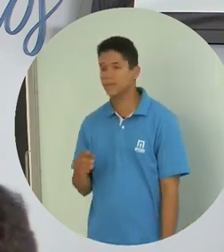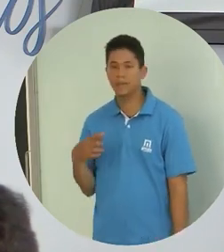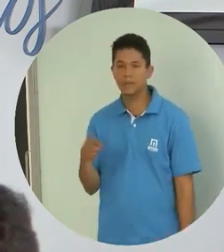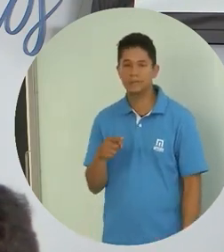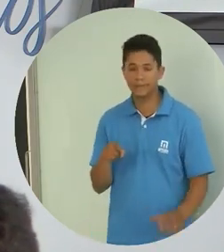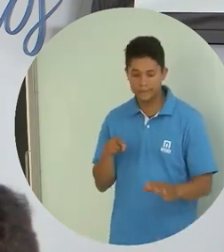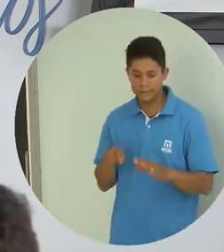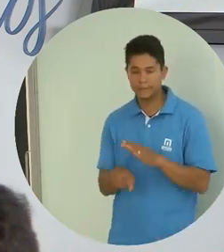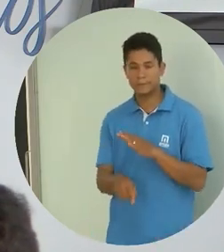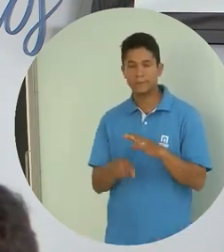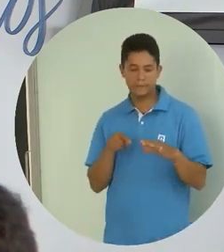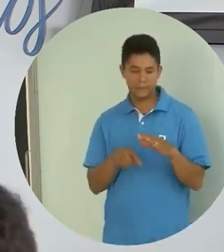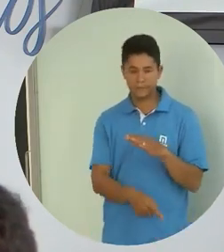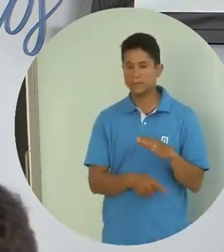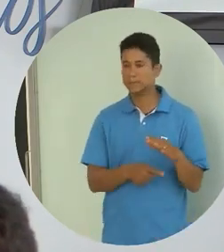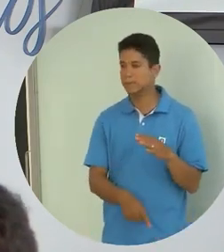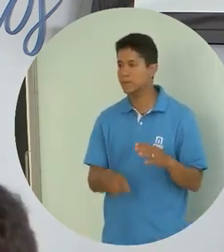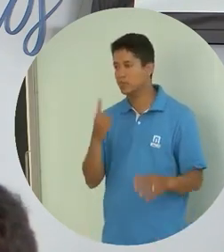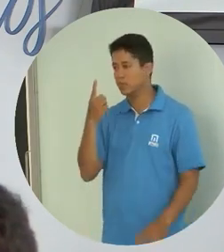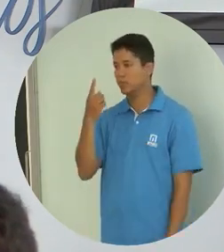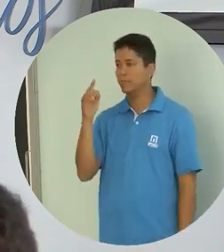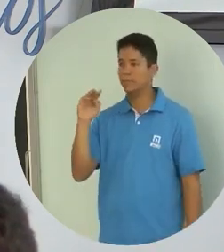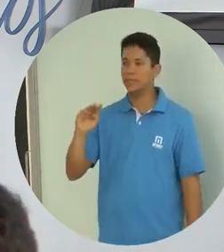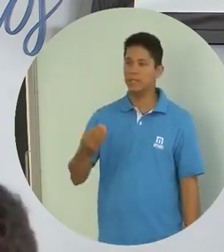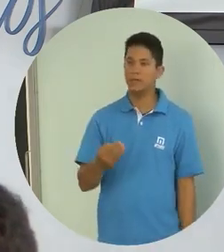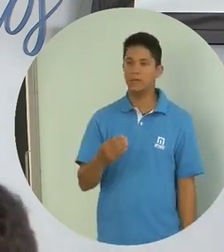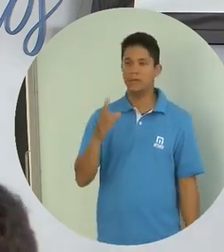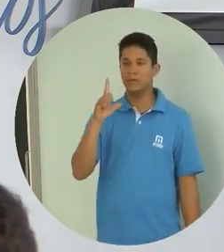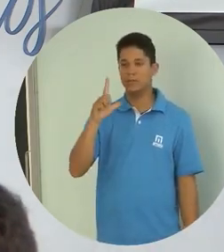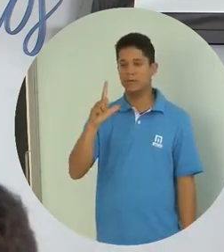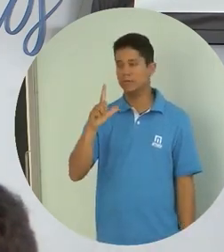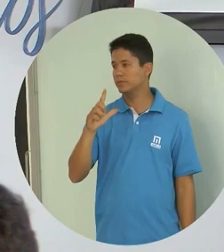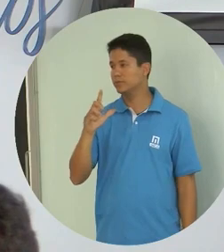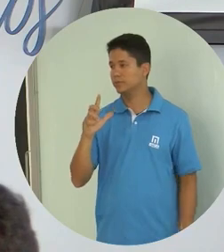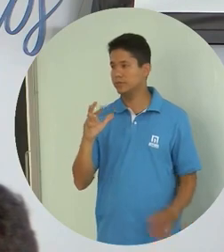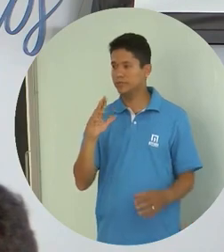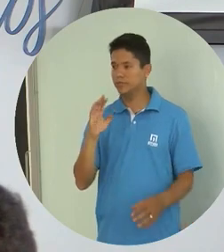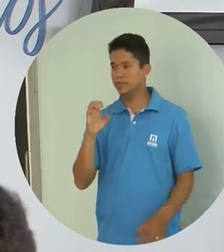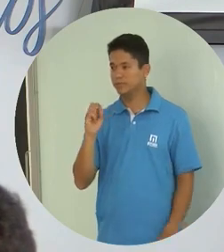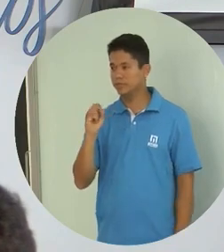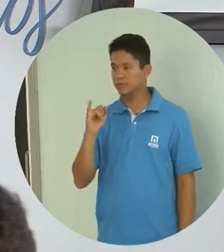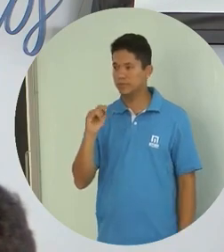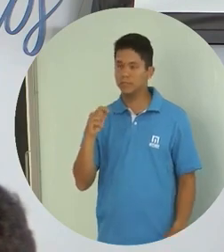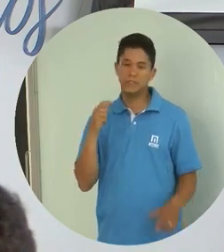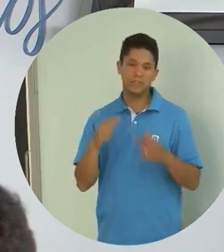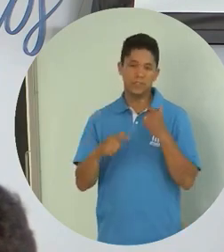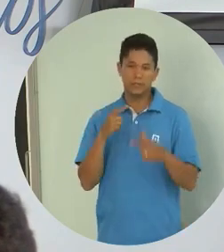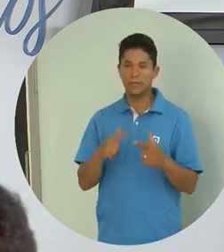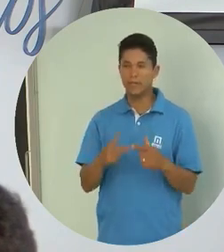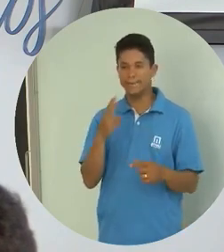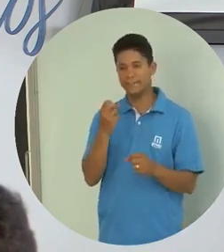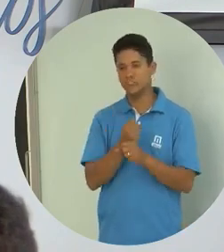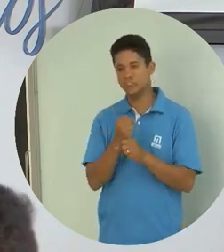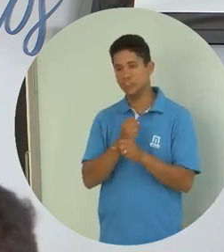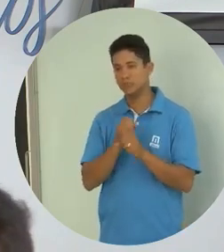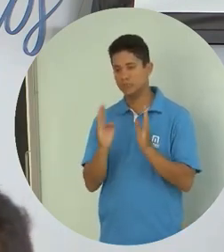de 1 milhão de litros de resina, então 20 anos trabalhando nesse mercado, e é isso, pessoal.